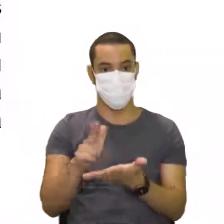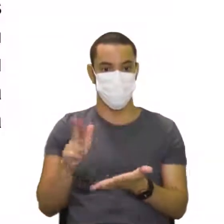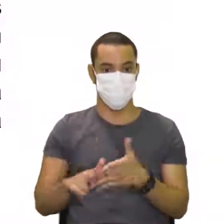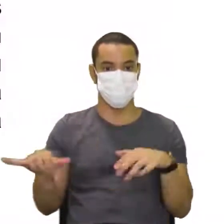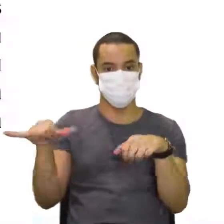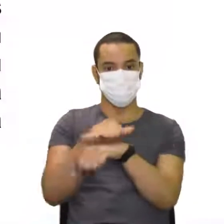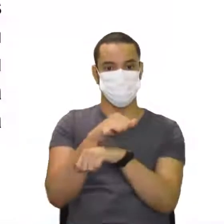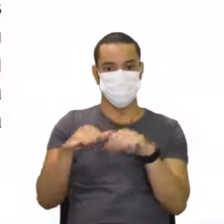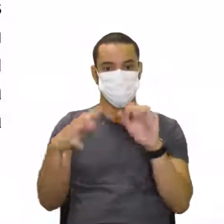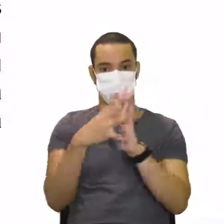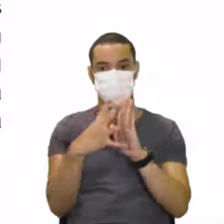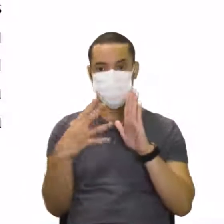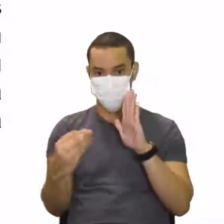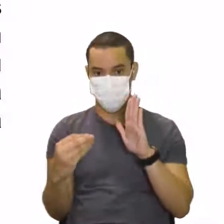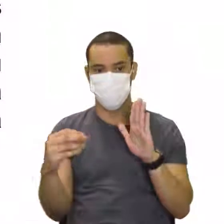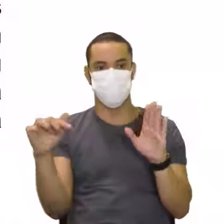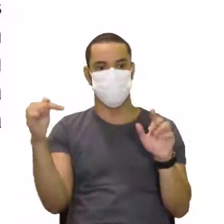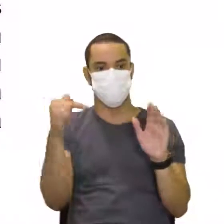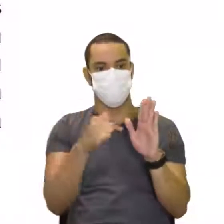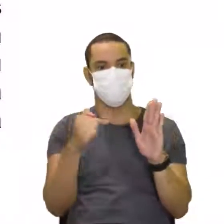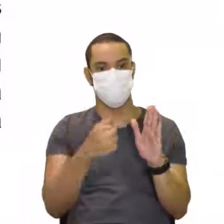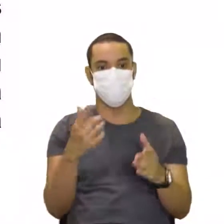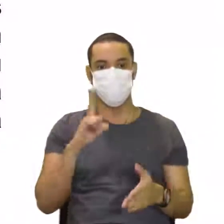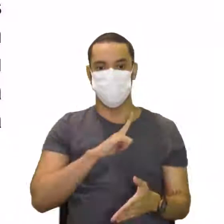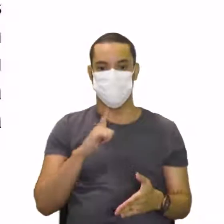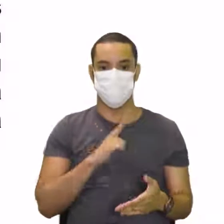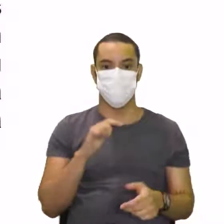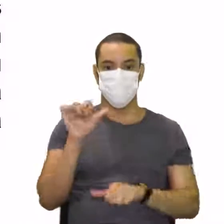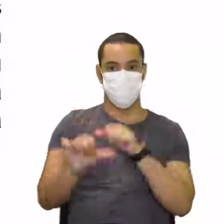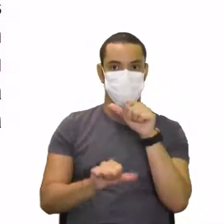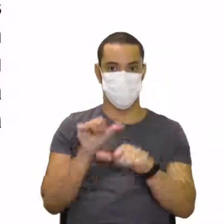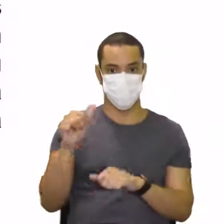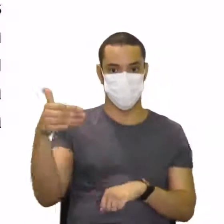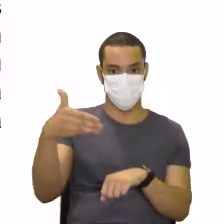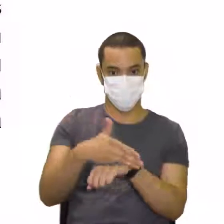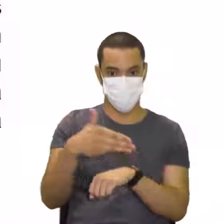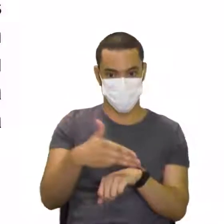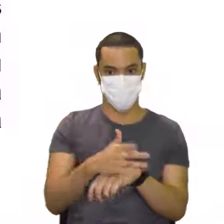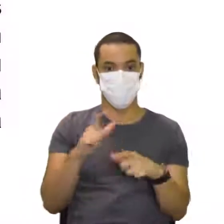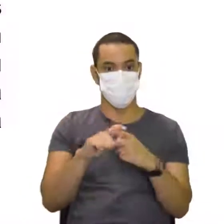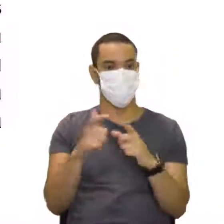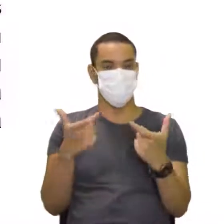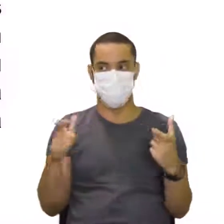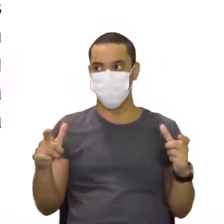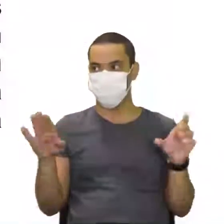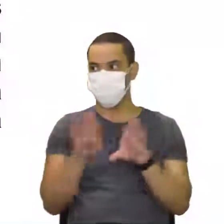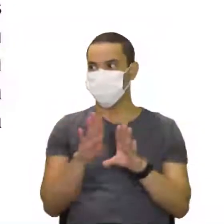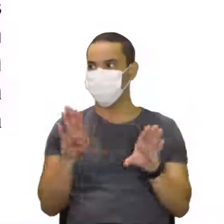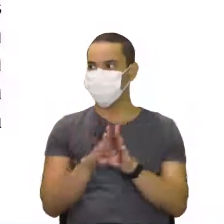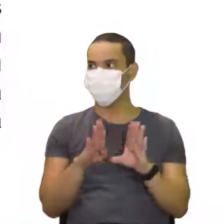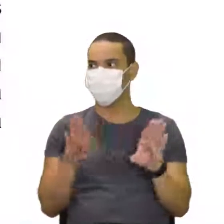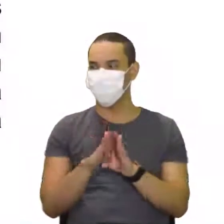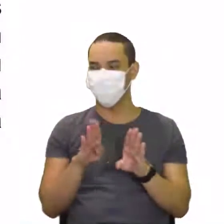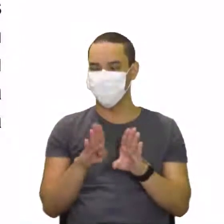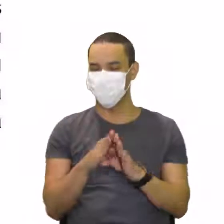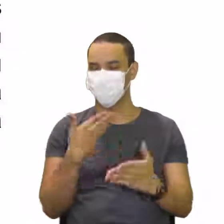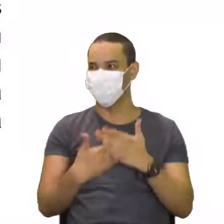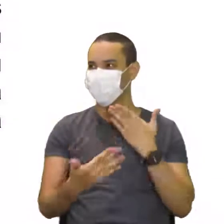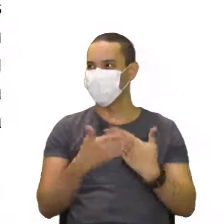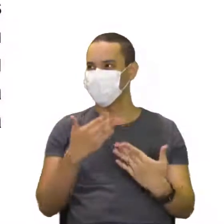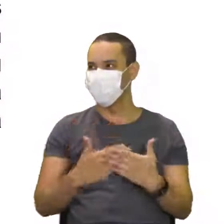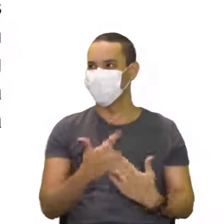de modulação, que envolve alterações na frequência, amplitude, fase ou qualquer